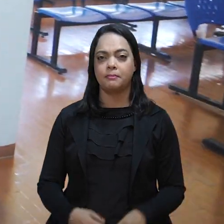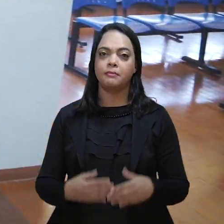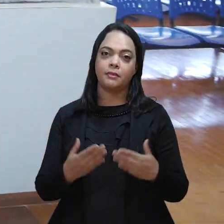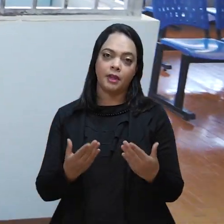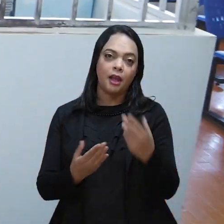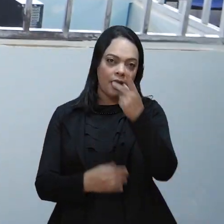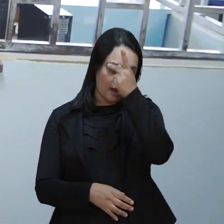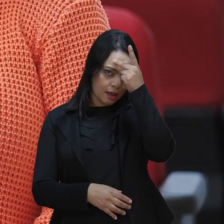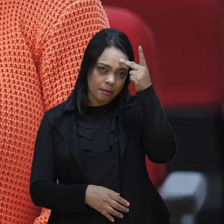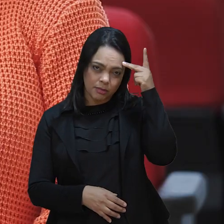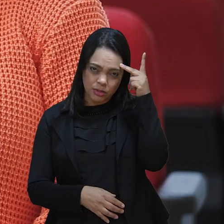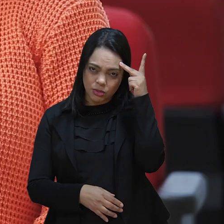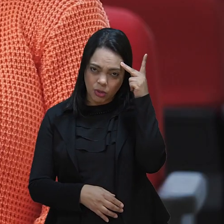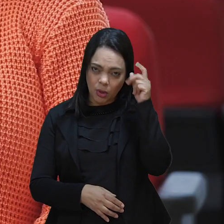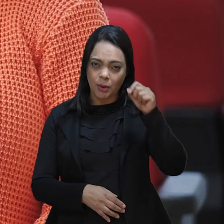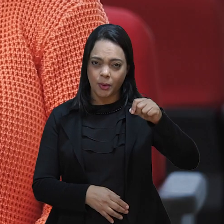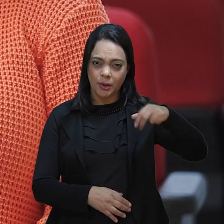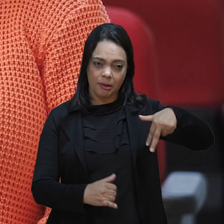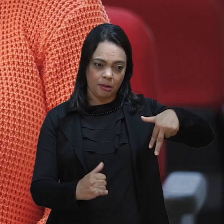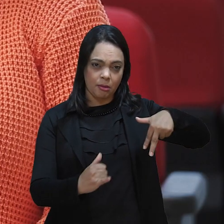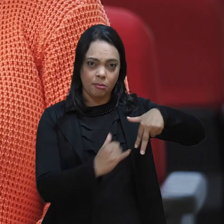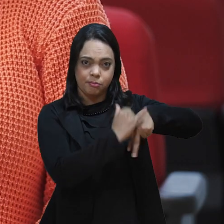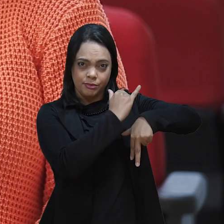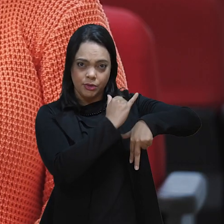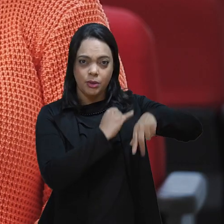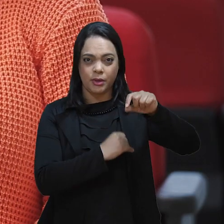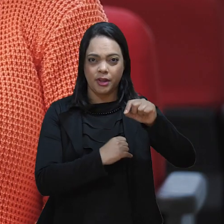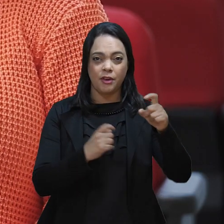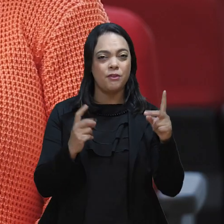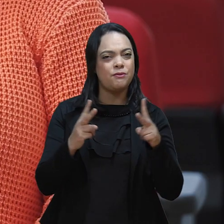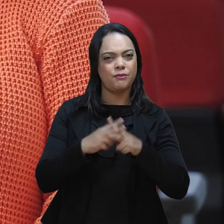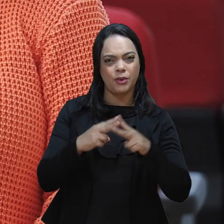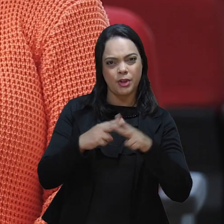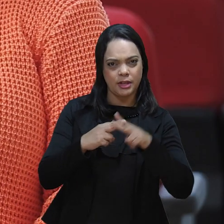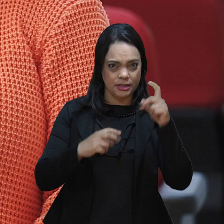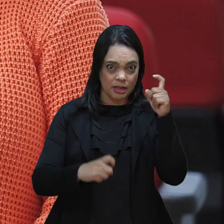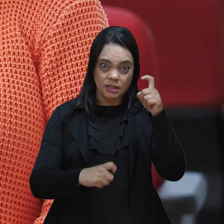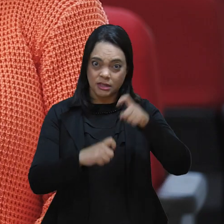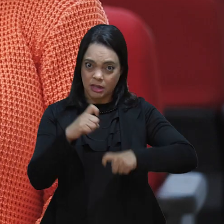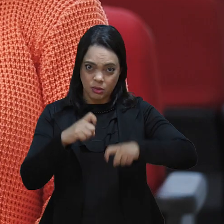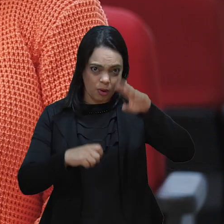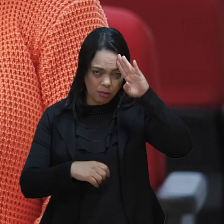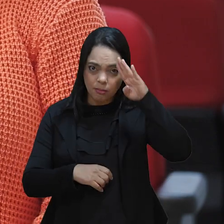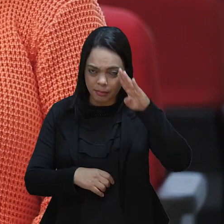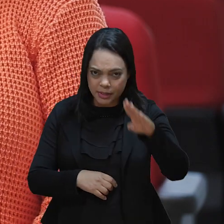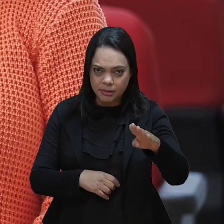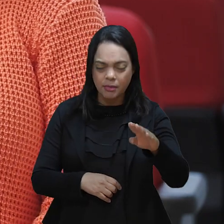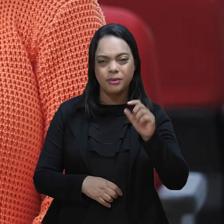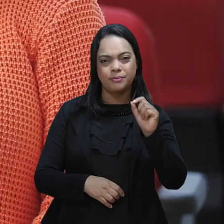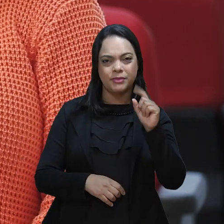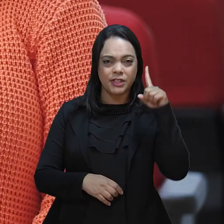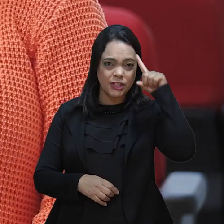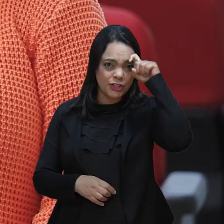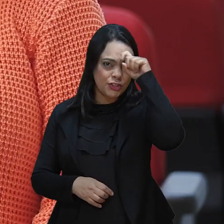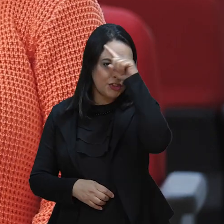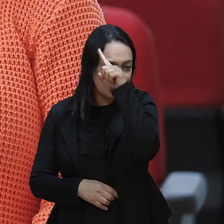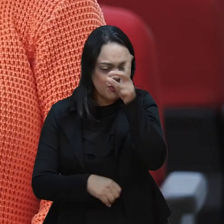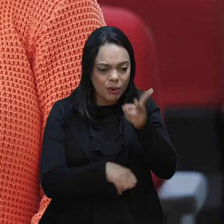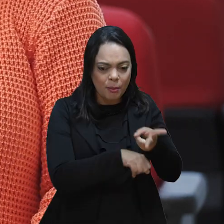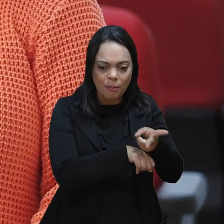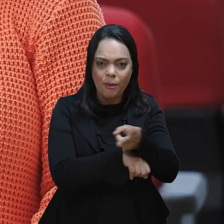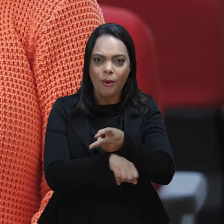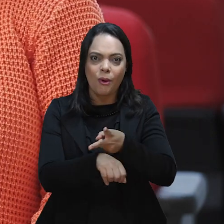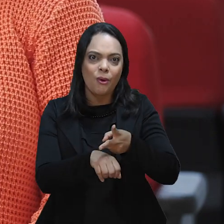A pessoa que é vítima de violência, especialmente a violência sexual, ela tem muita dificuldade de procurar ajuda